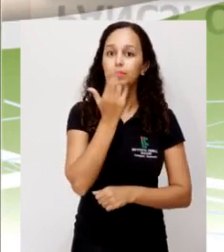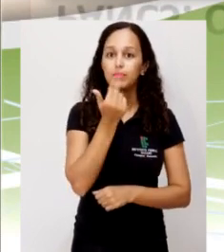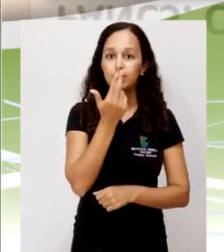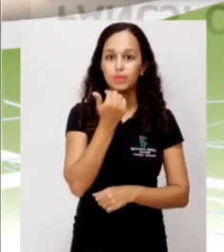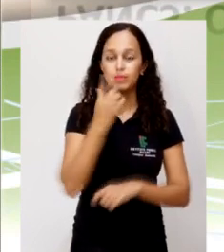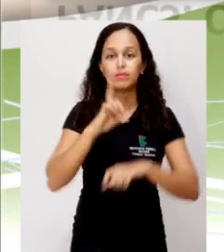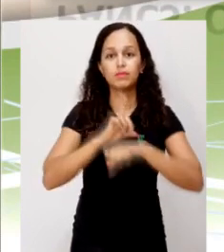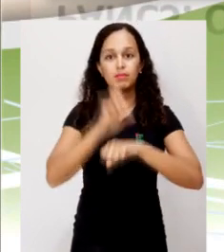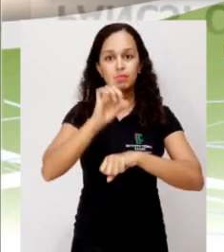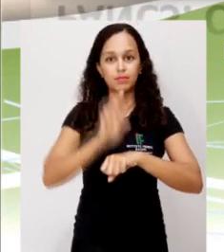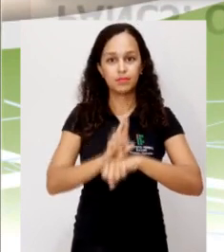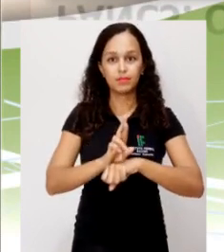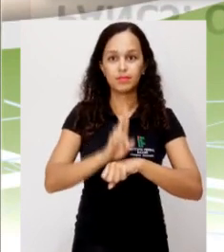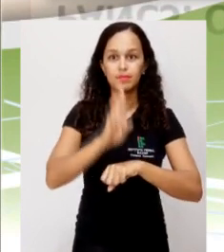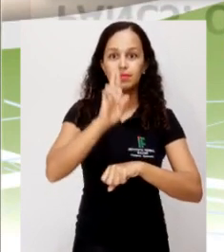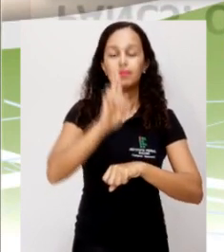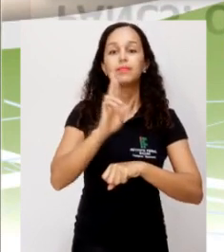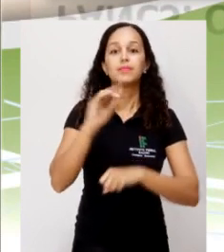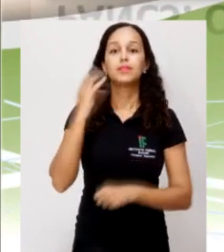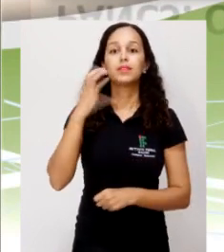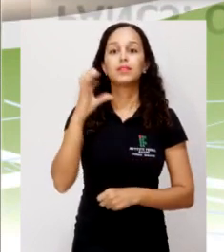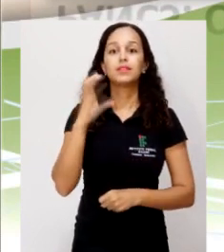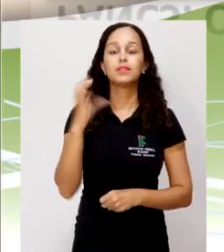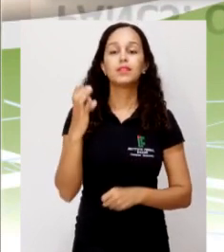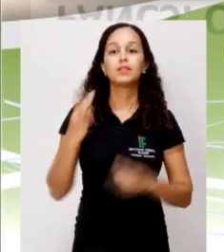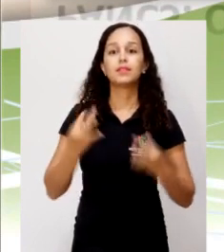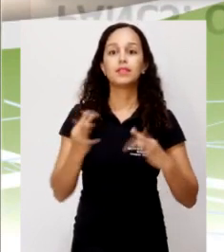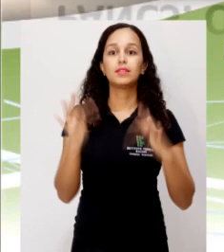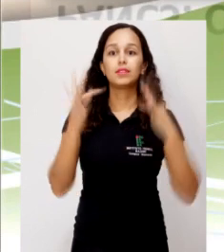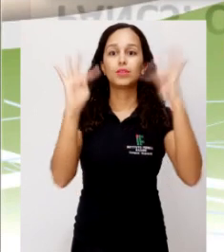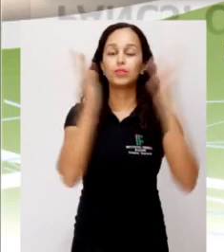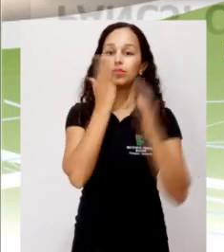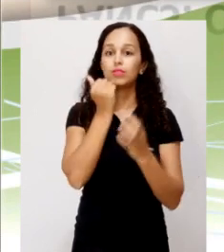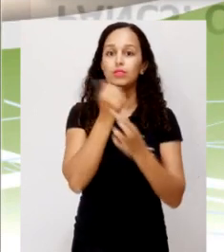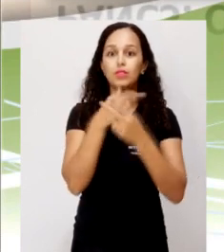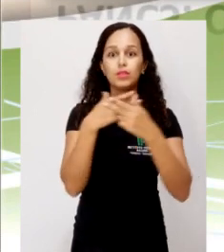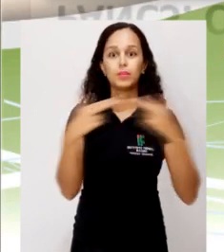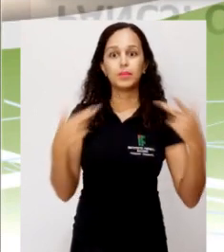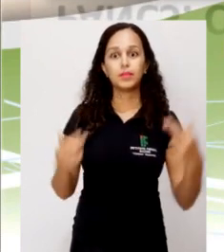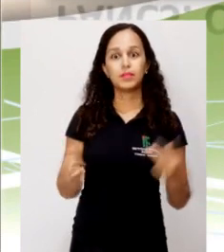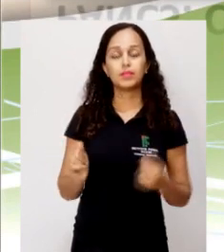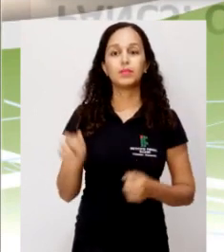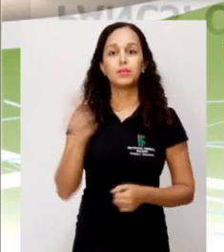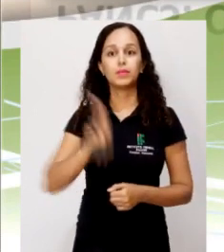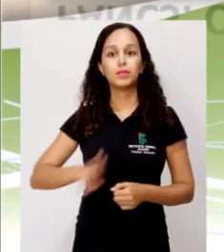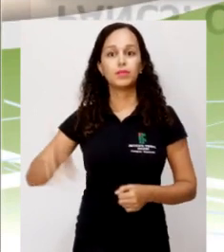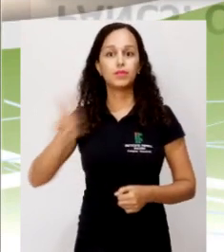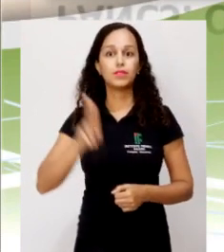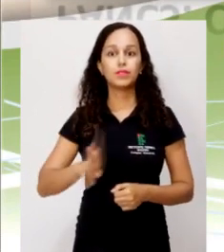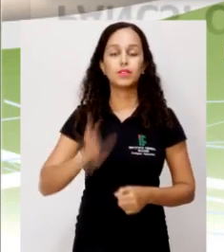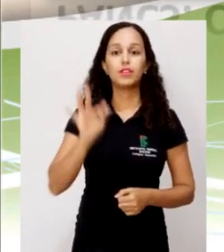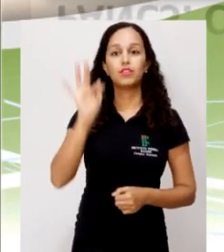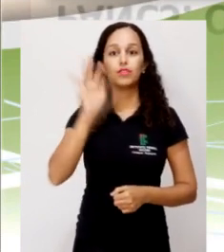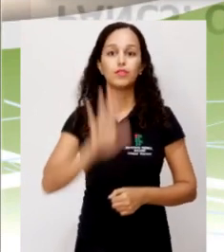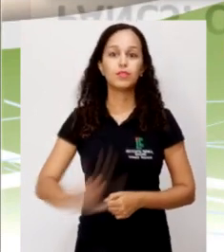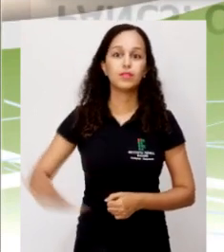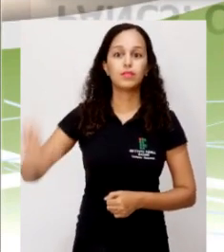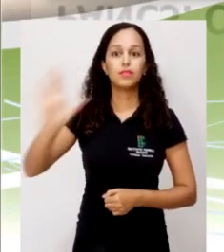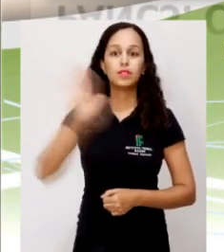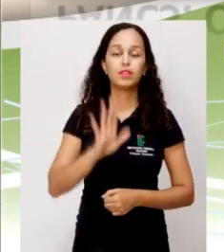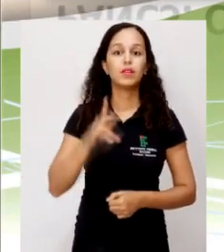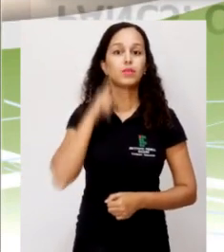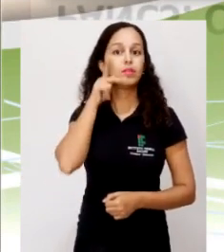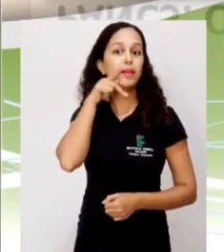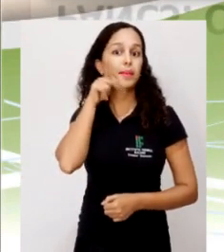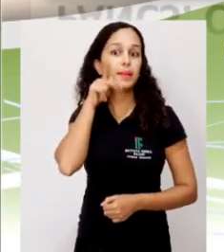Governador Mangabeira. Também sou nutricionista com doutorado em Ciência e Tecnologia de Alimentos pela Universidade Federal da